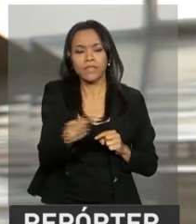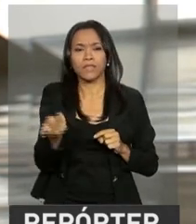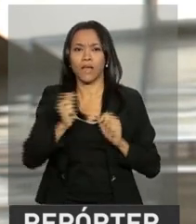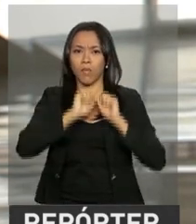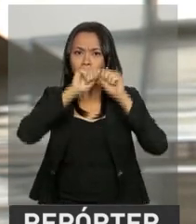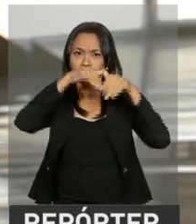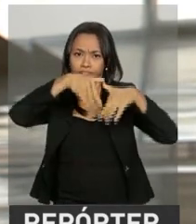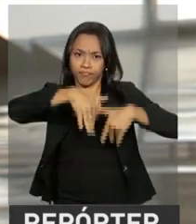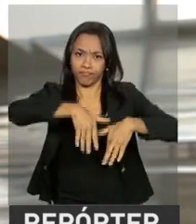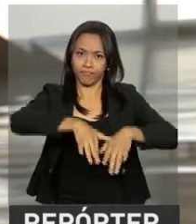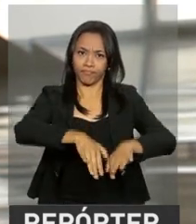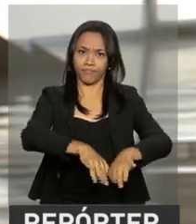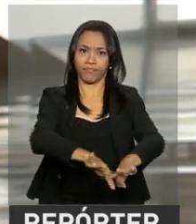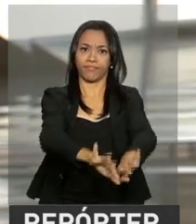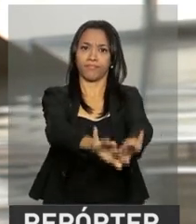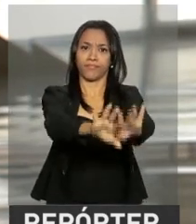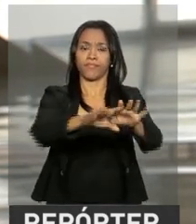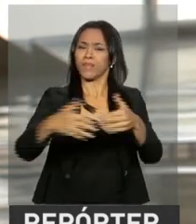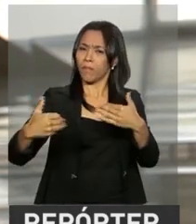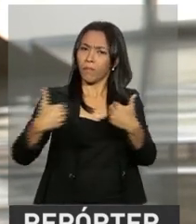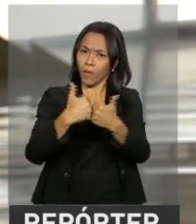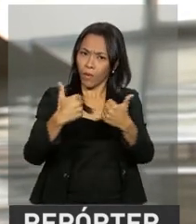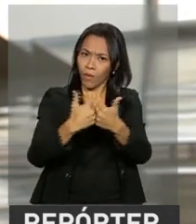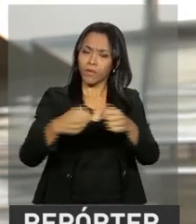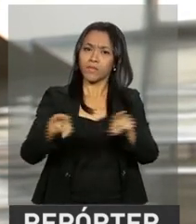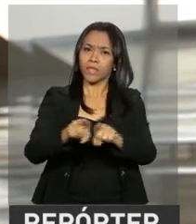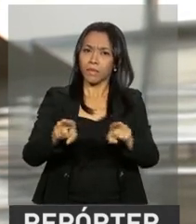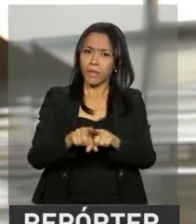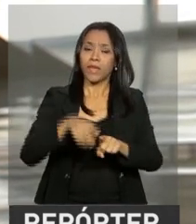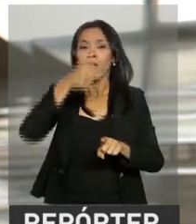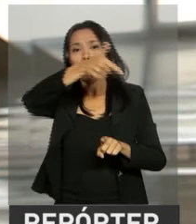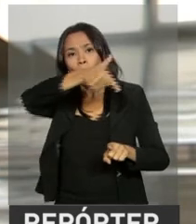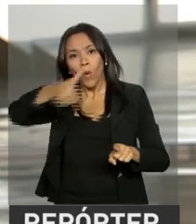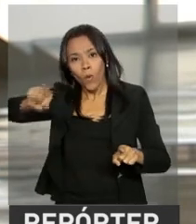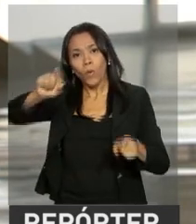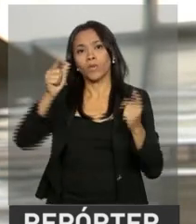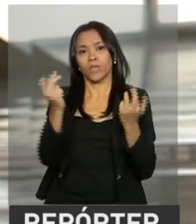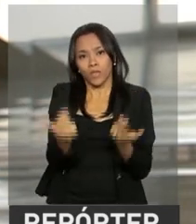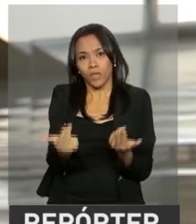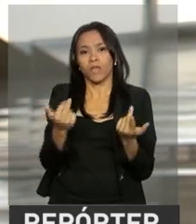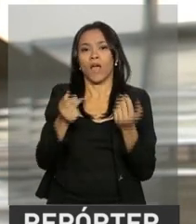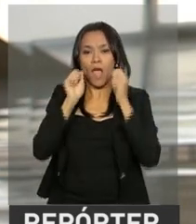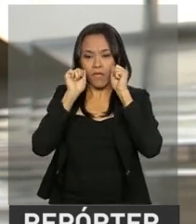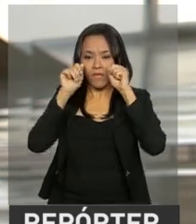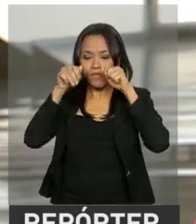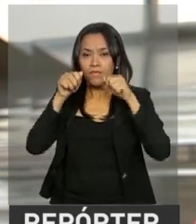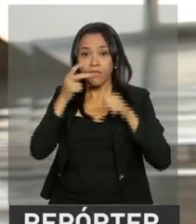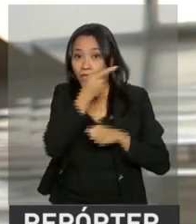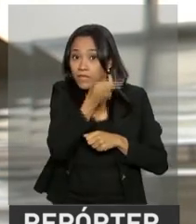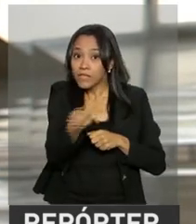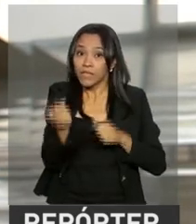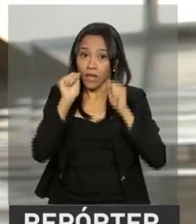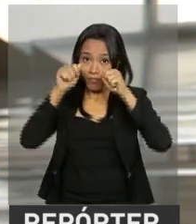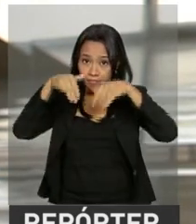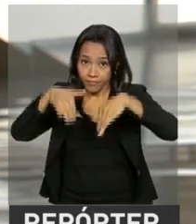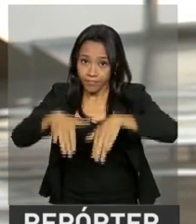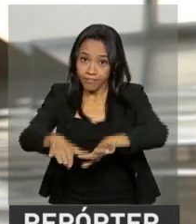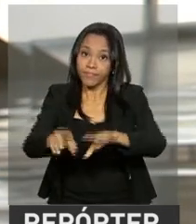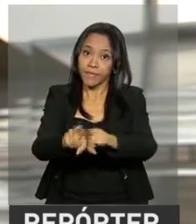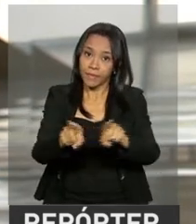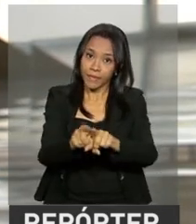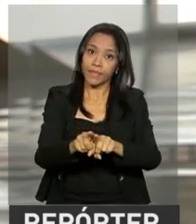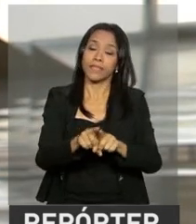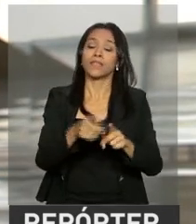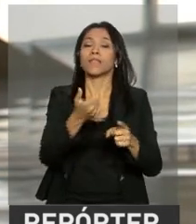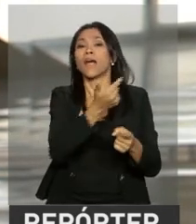depois no município de floresta visita à estação de bombeamento do reservatório de salgueiro à tarde o presidente